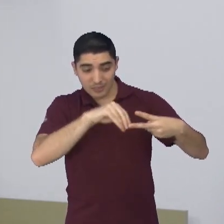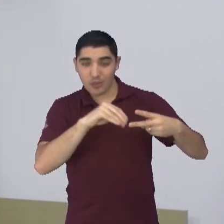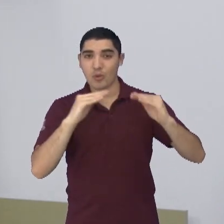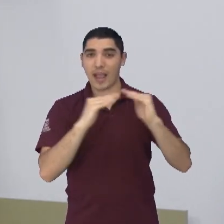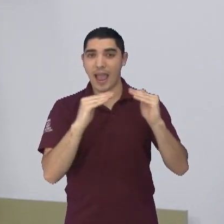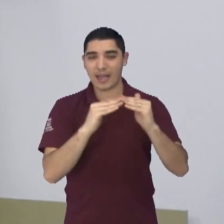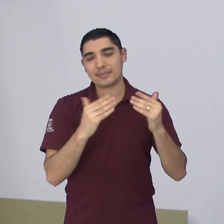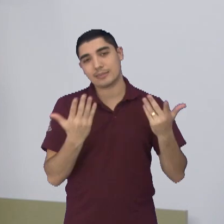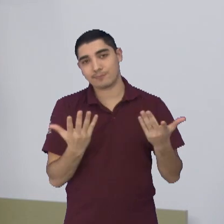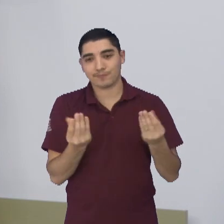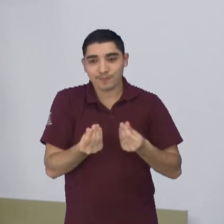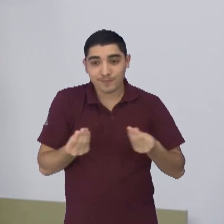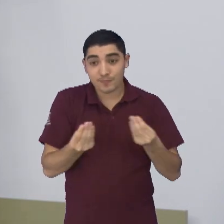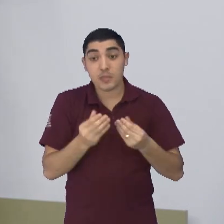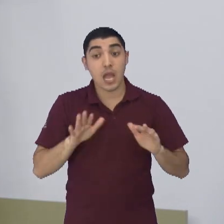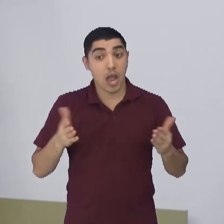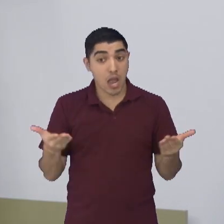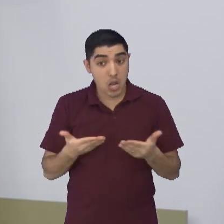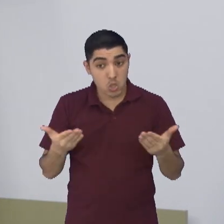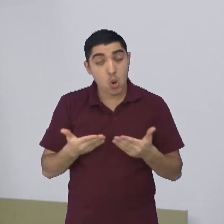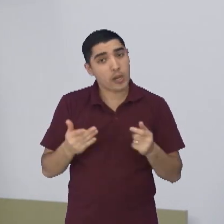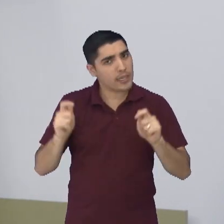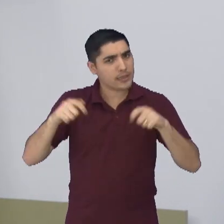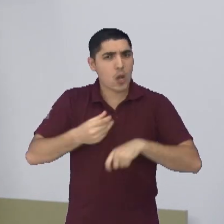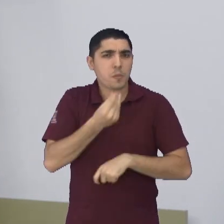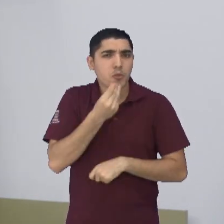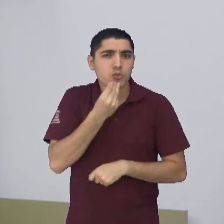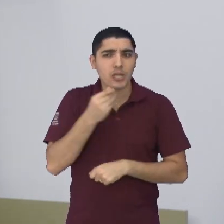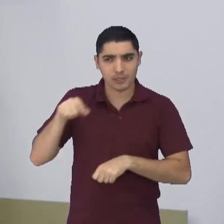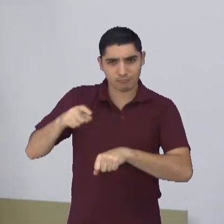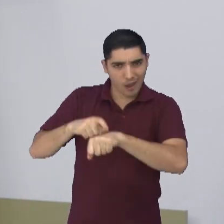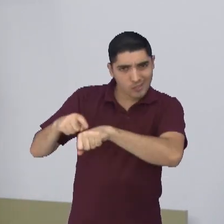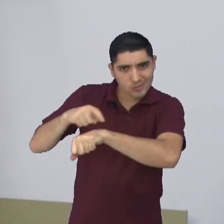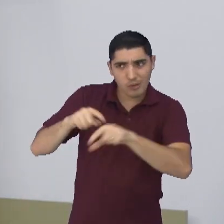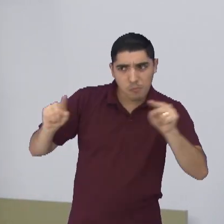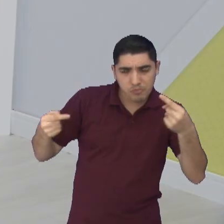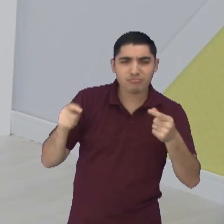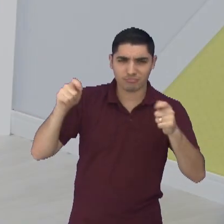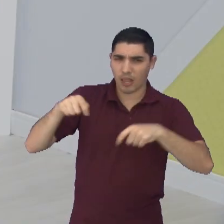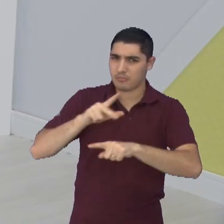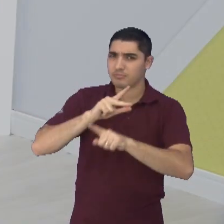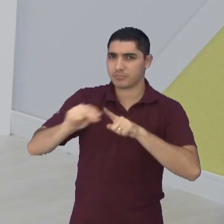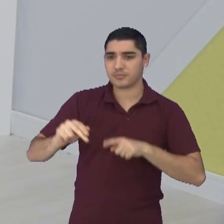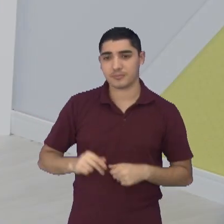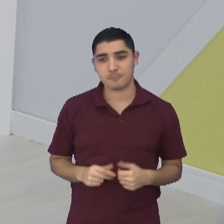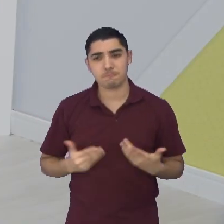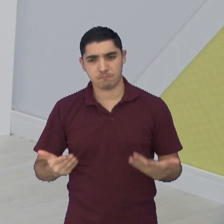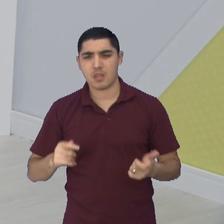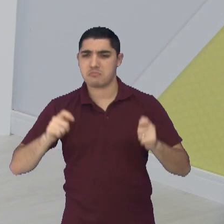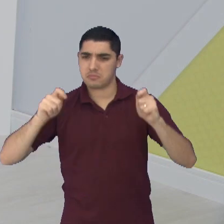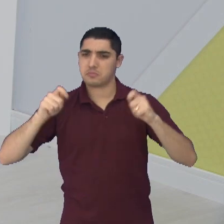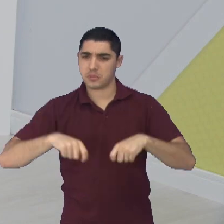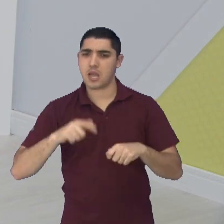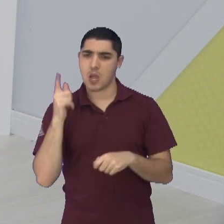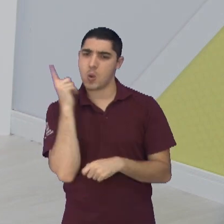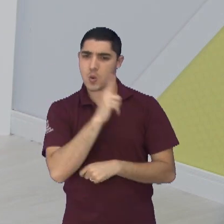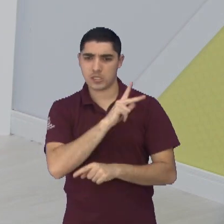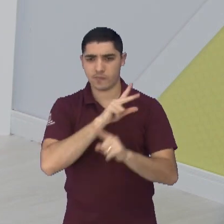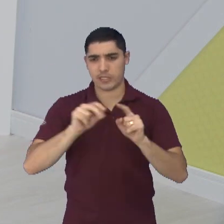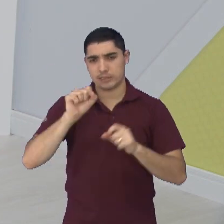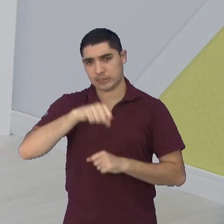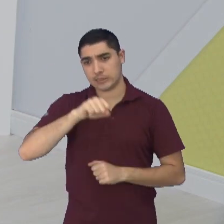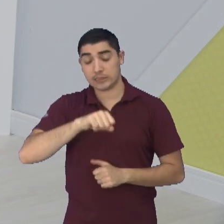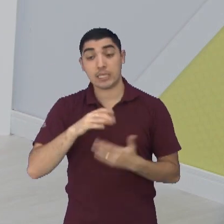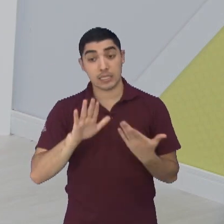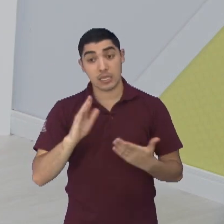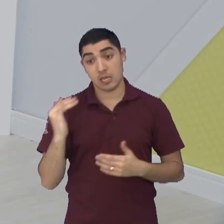sequência. Então, pode tirar aí a diferença no jogo contra o Atibaia, que é possível vencer. Pois é possível vencer e é importante vencer, porque como